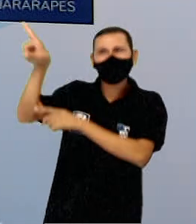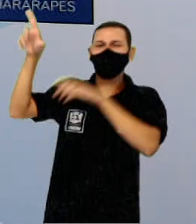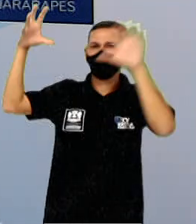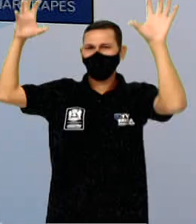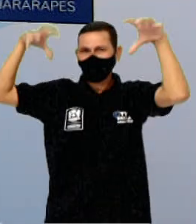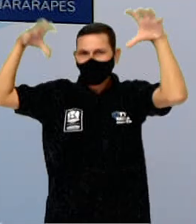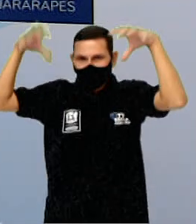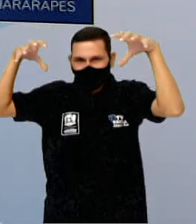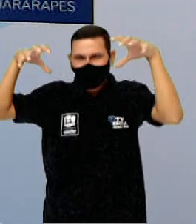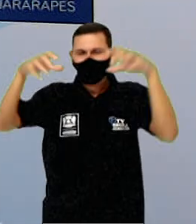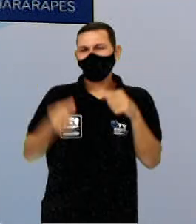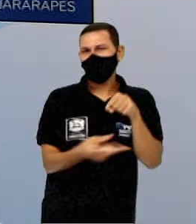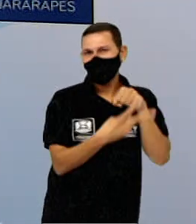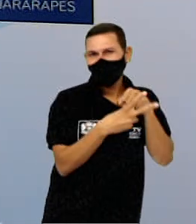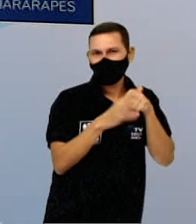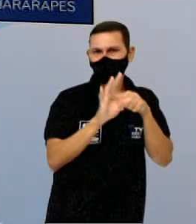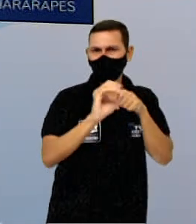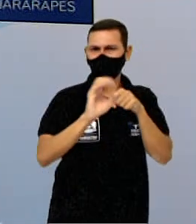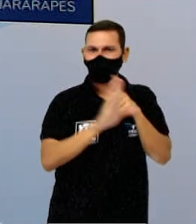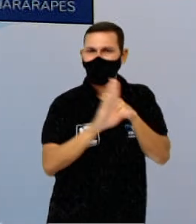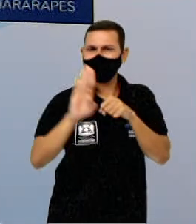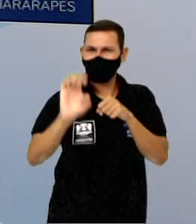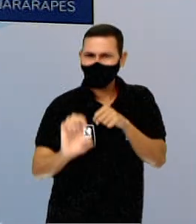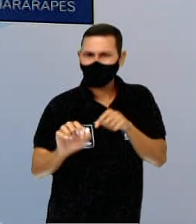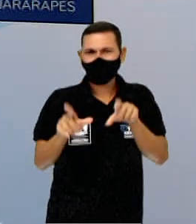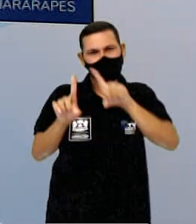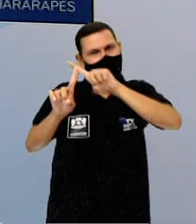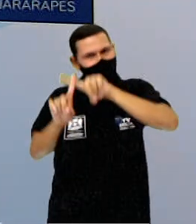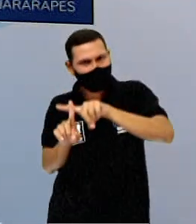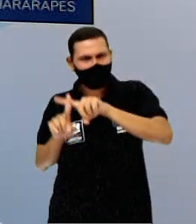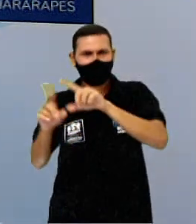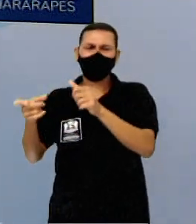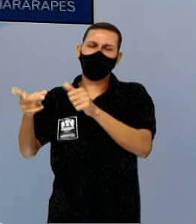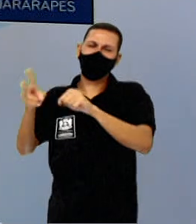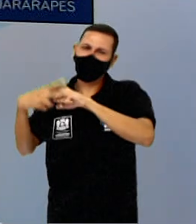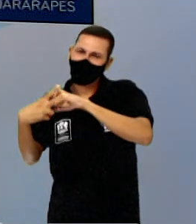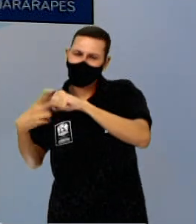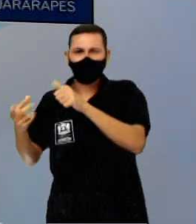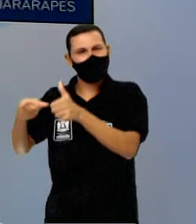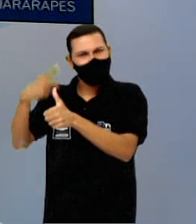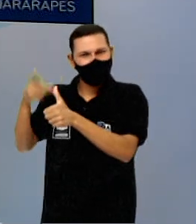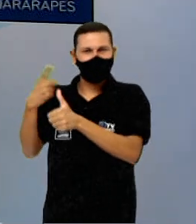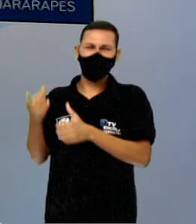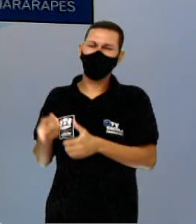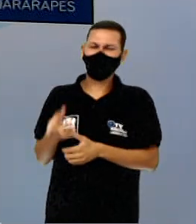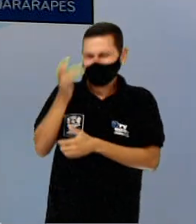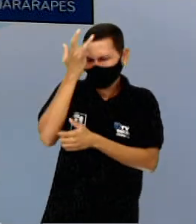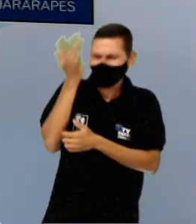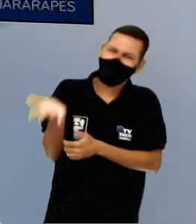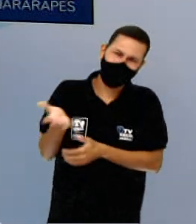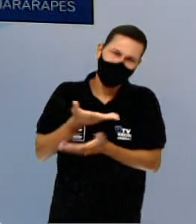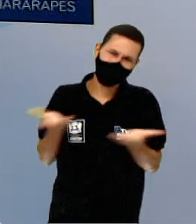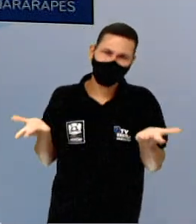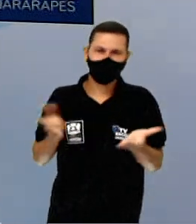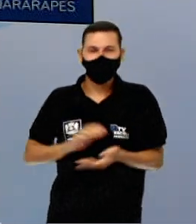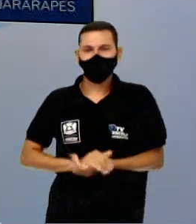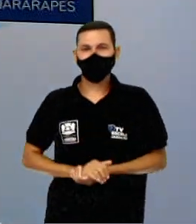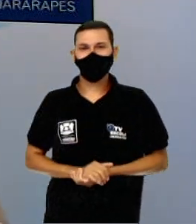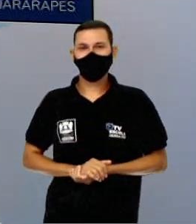pelos aqui em verbo to be going to be verbo principal sem mistério não é gente